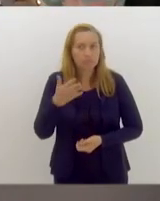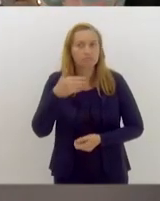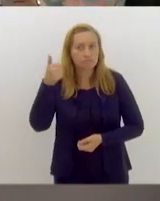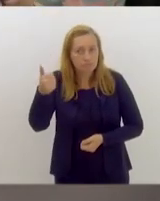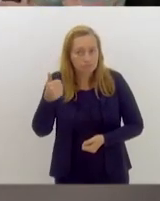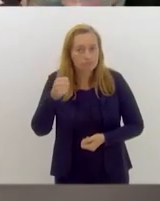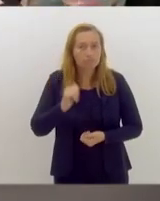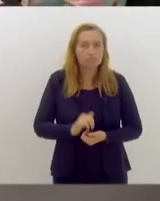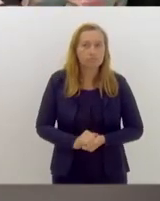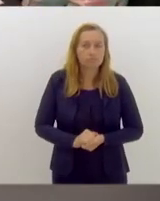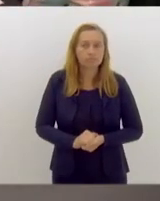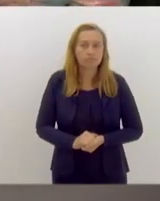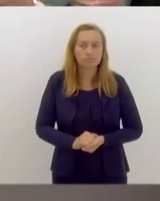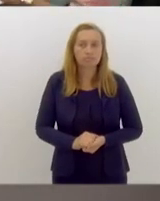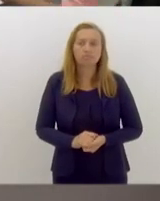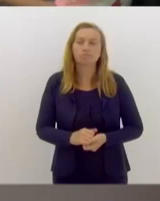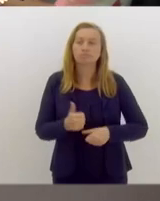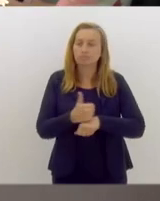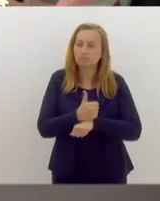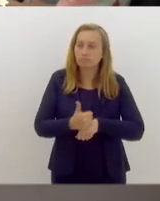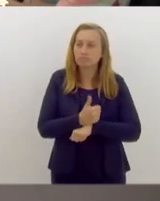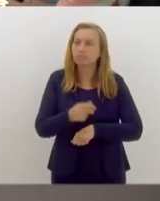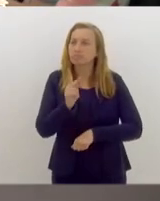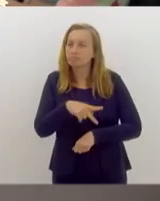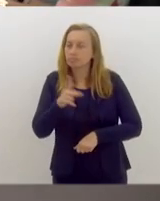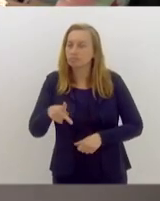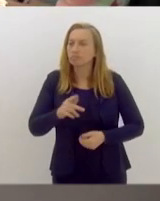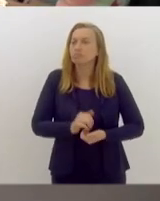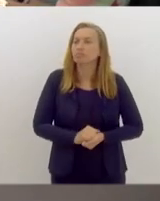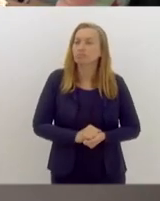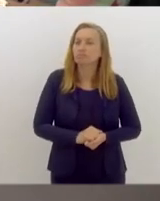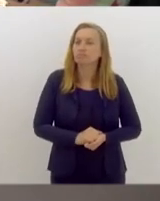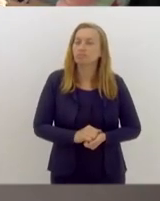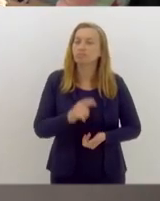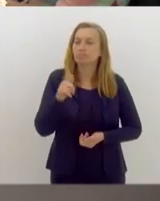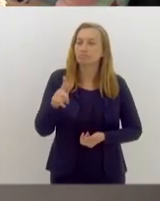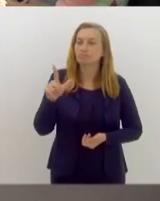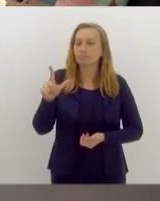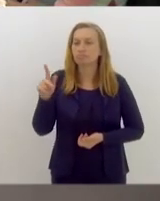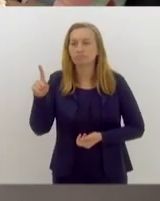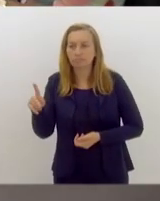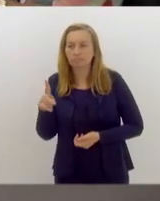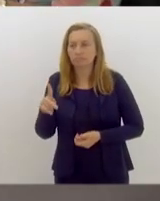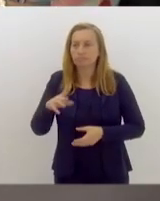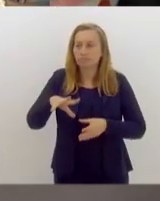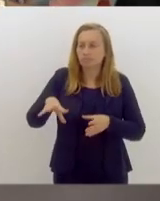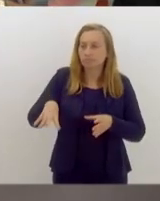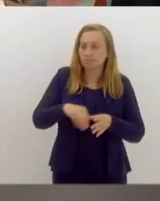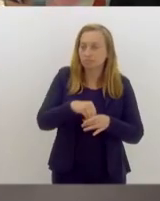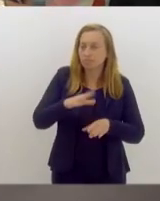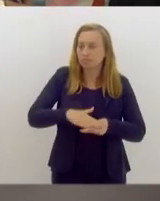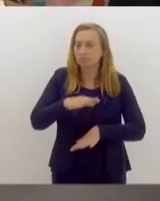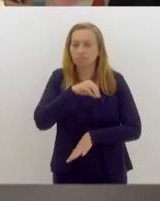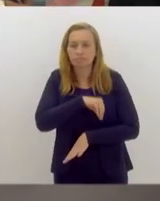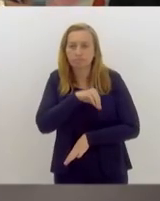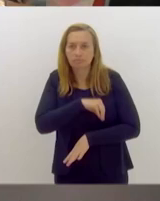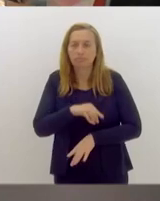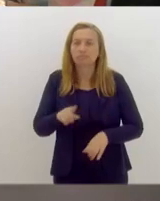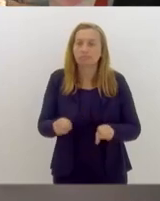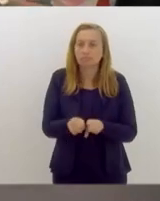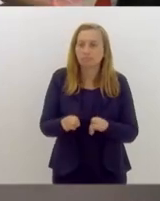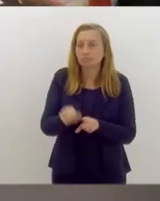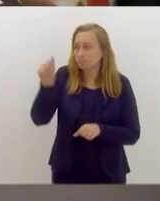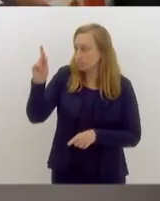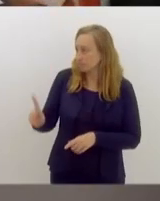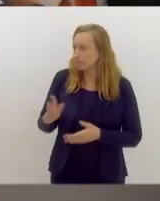melhorias para a carreira dos professores que fazem GLP para completar a renda, né, porque tem taxa de piso, e quando se aposentam não